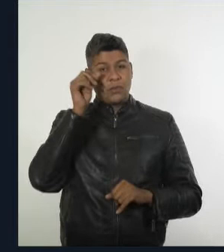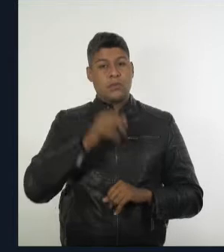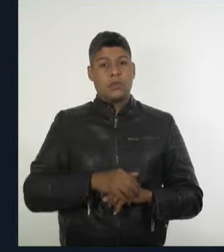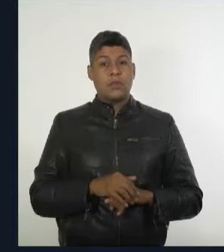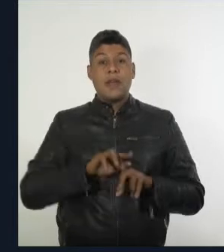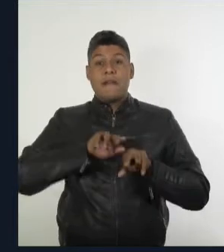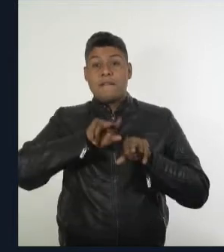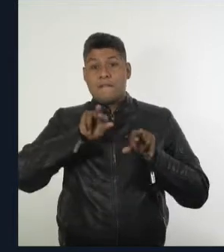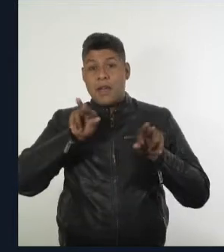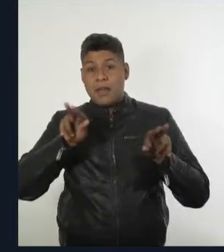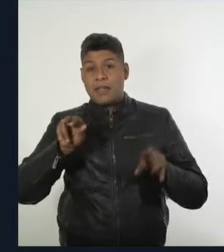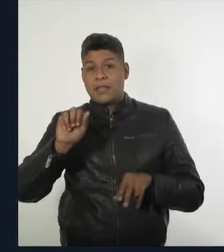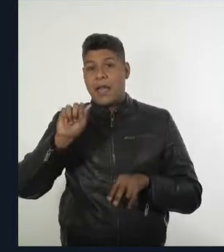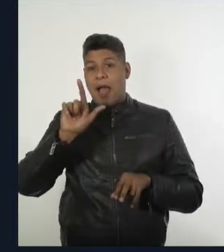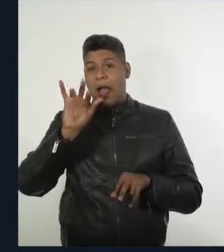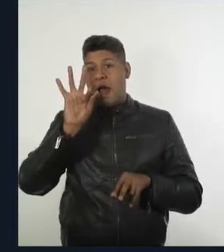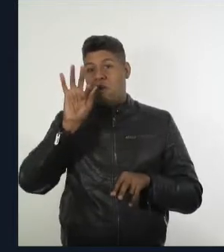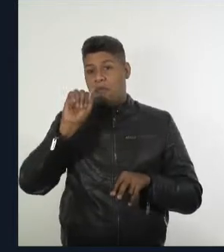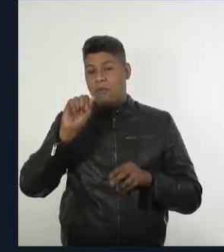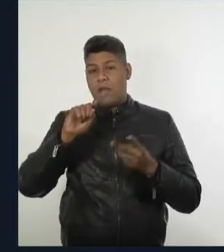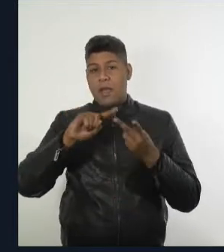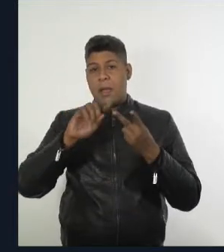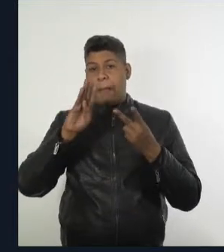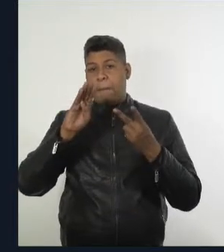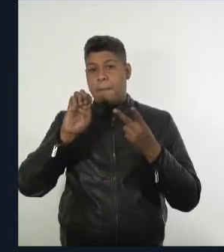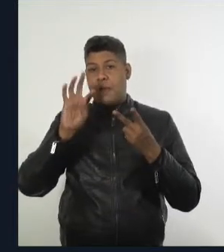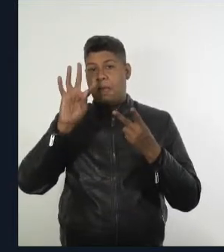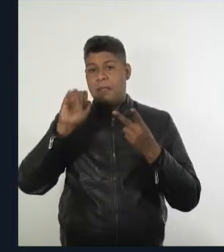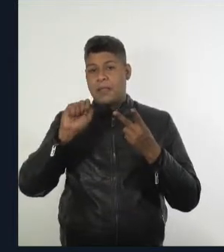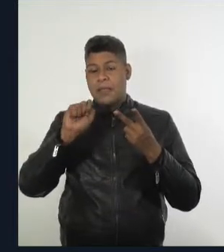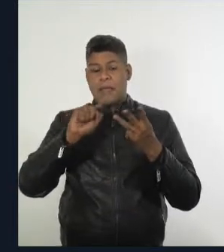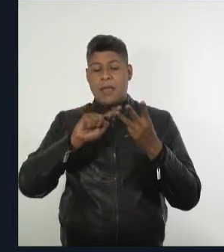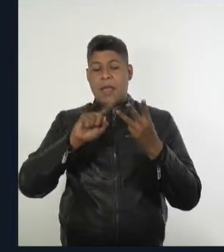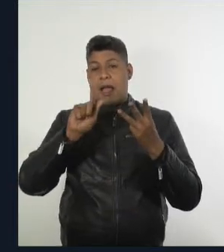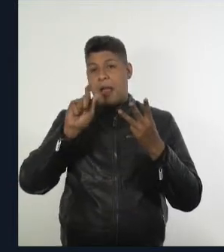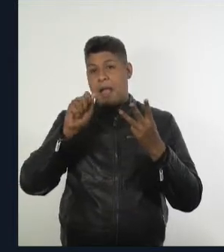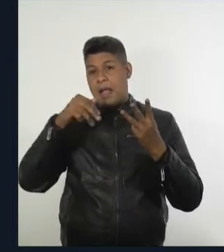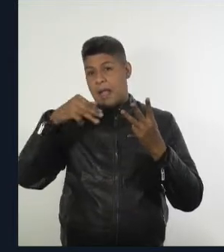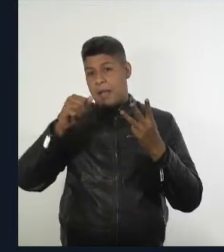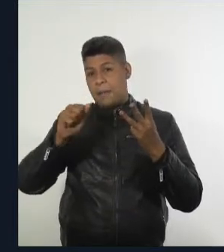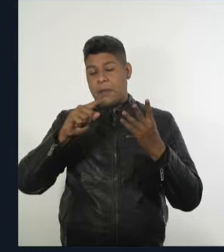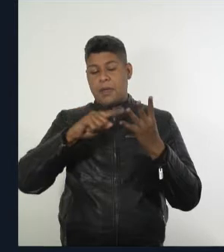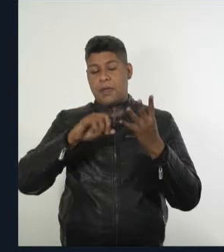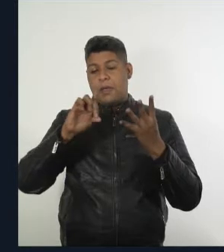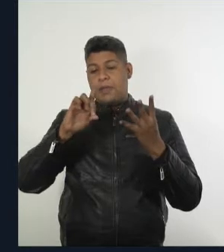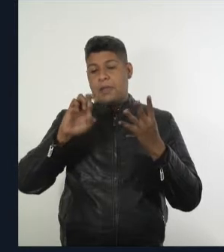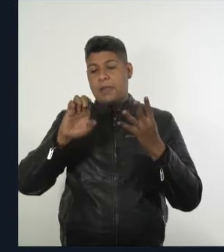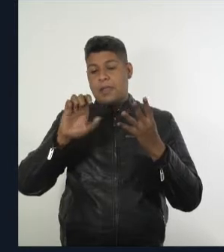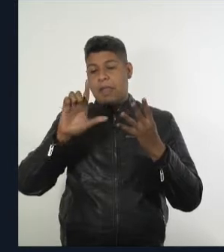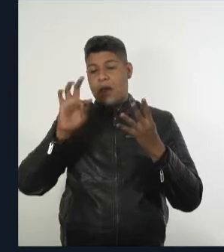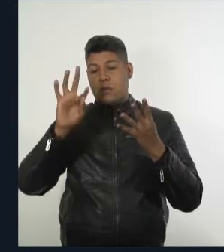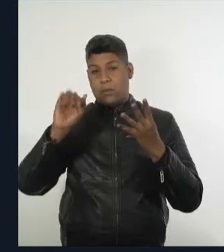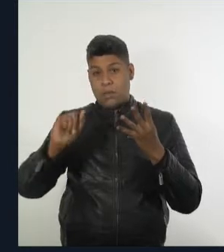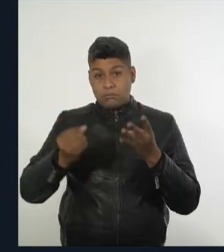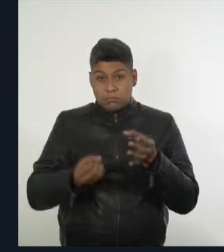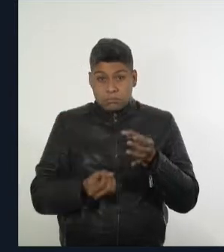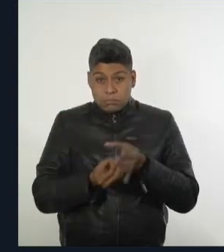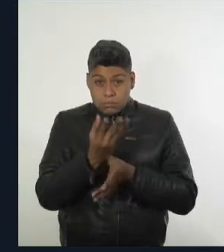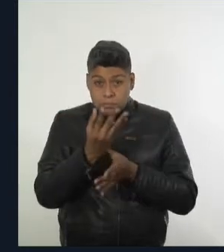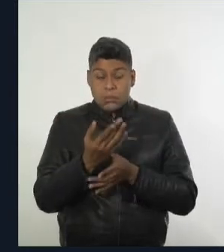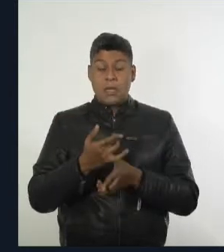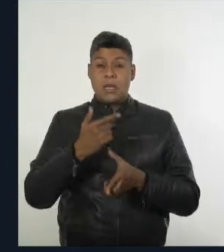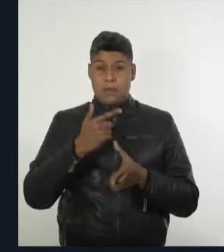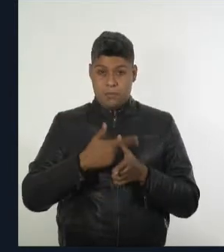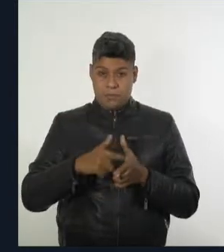às variantes alfa, beta, gama e delta, os locais onde surgiram e o impacto